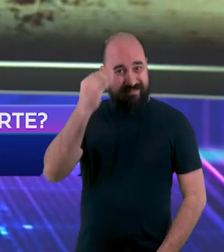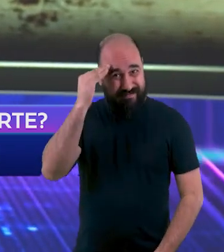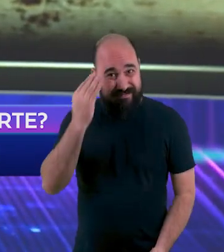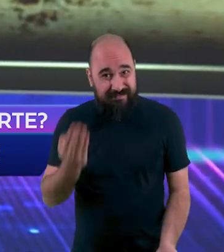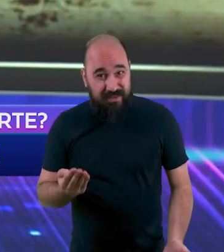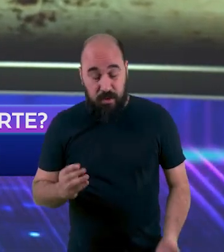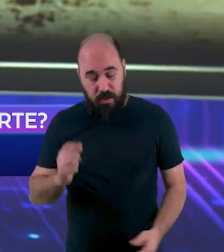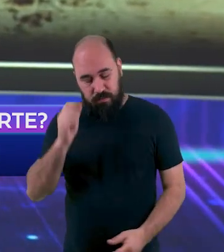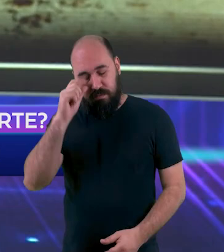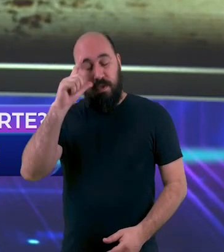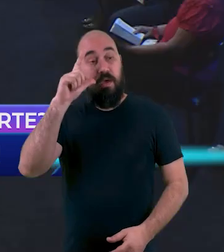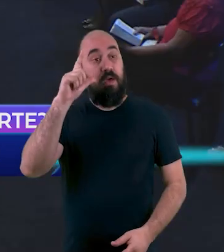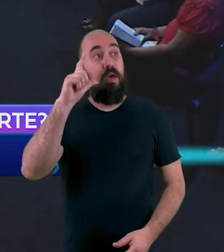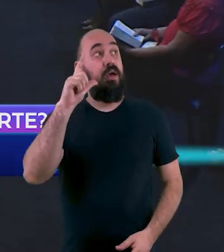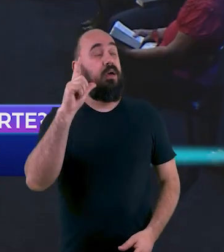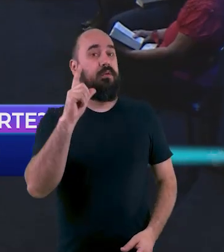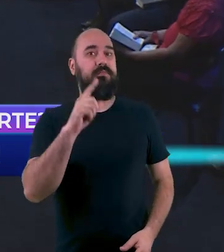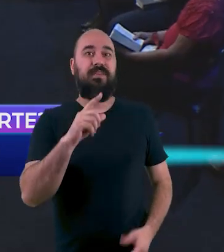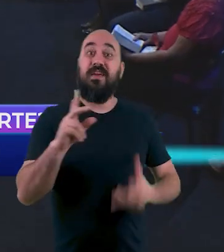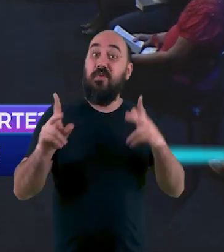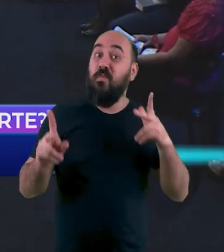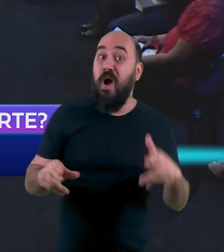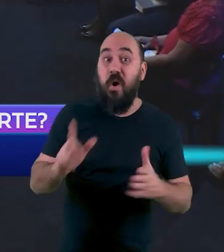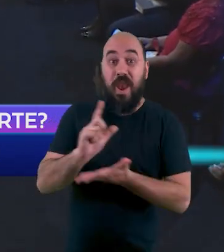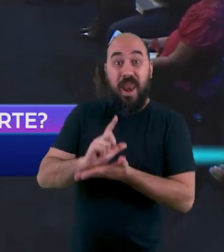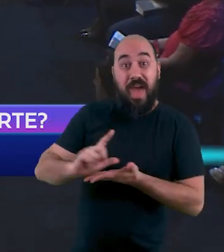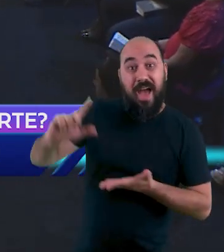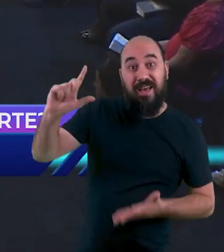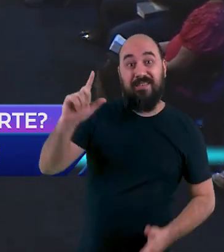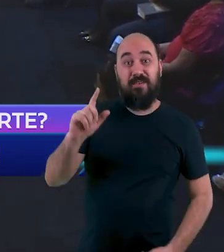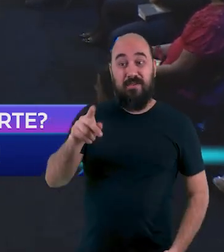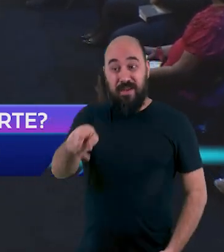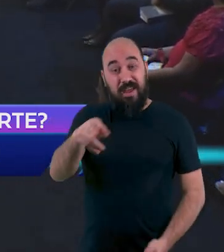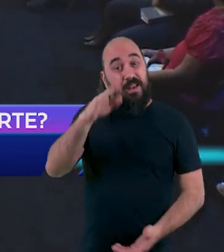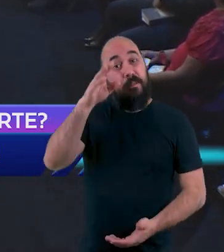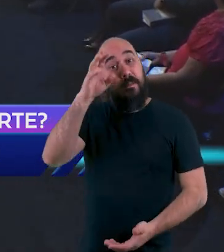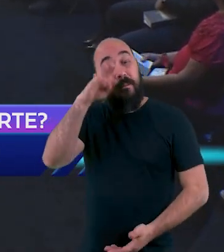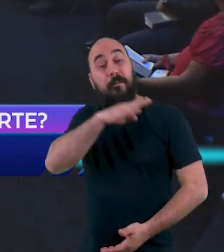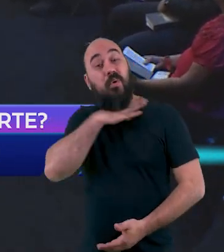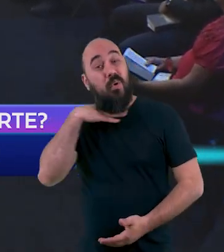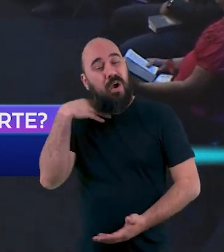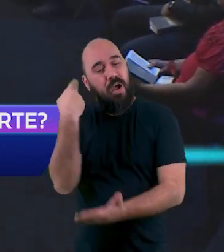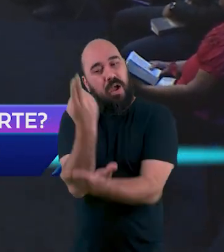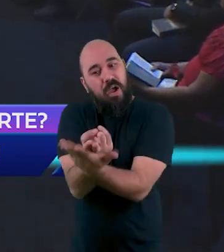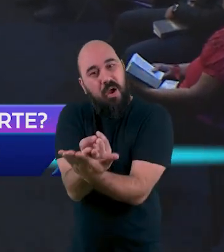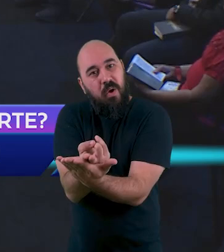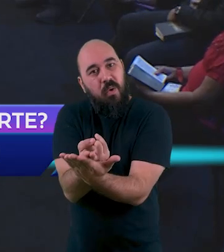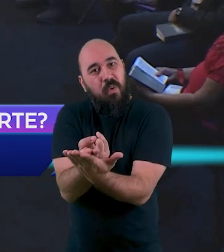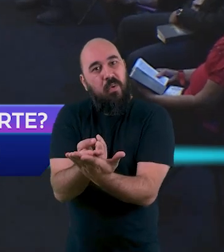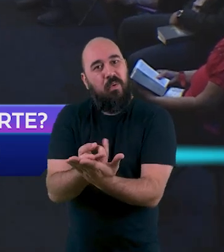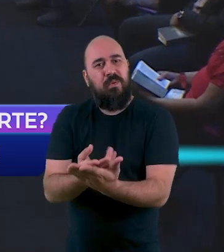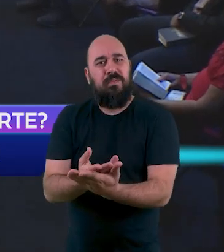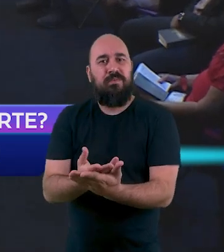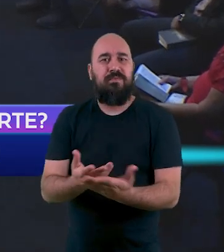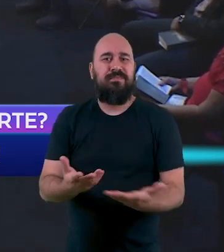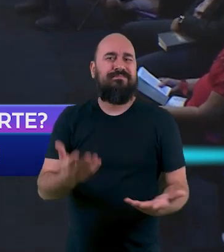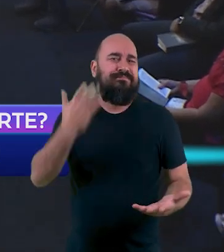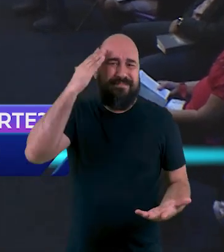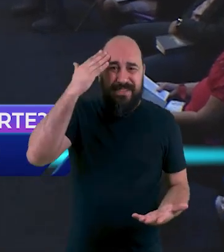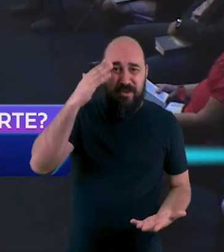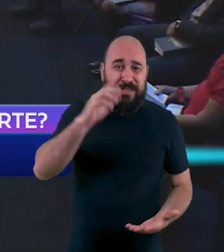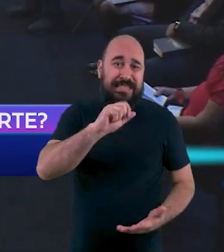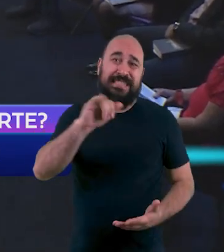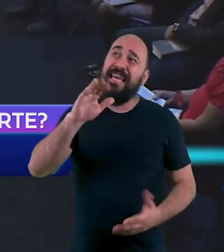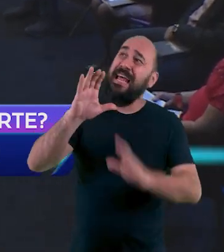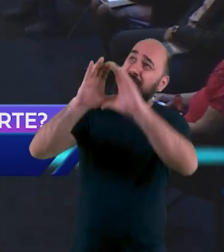paraíso, se ele já estivesse no céu. Não faria nenhum sentido tirar Lázaro da